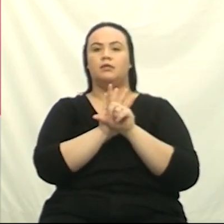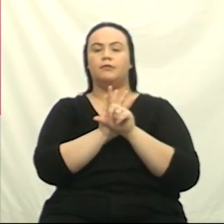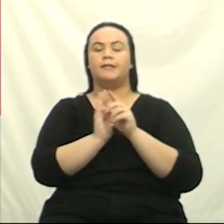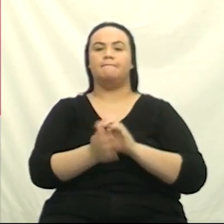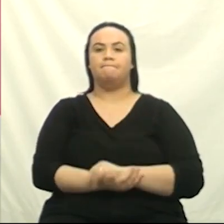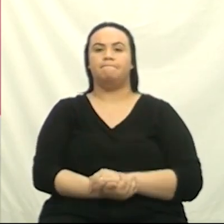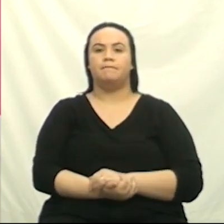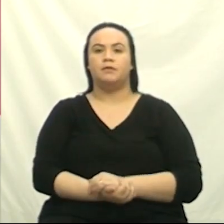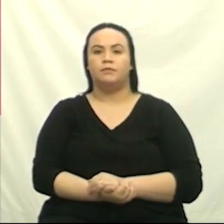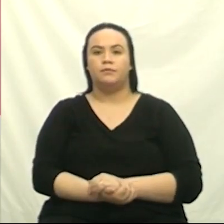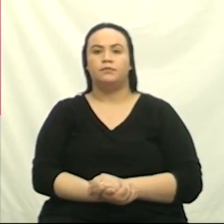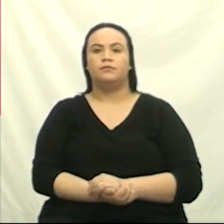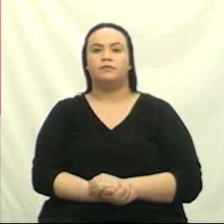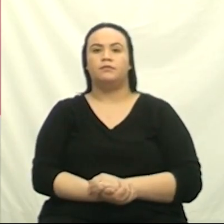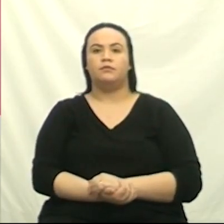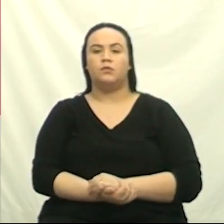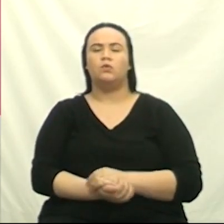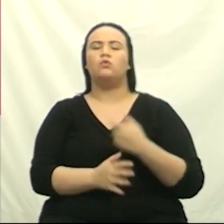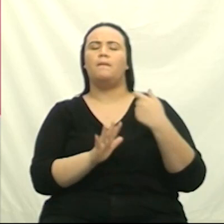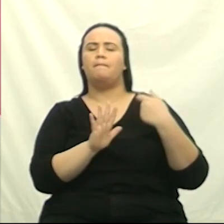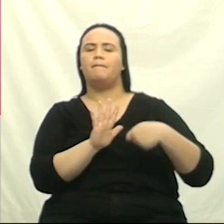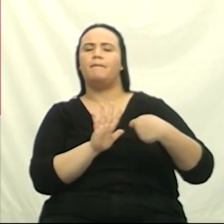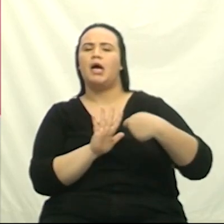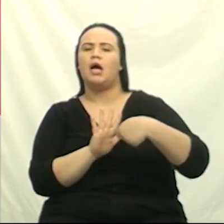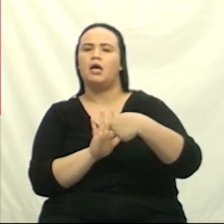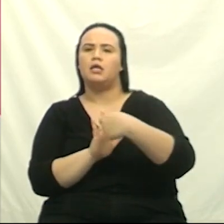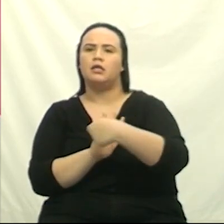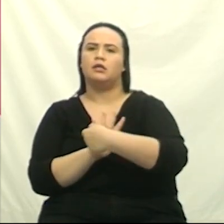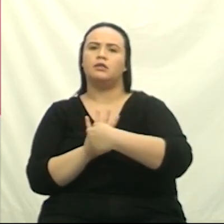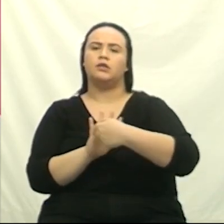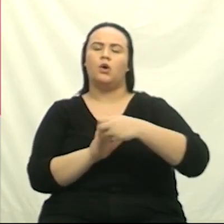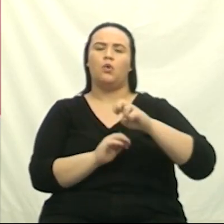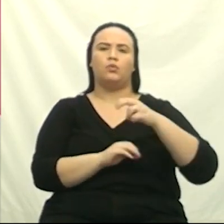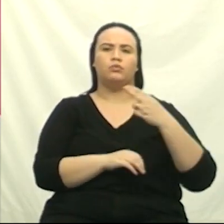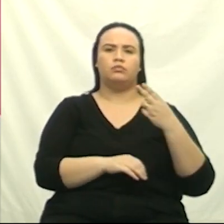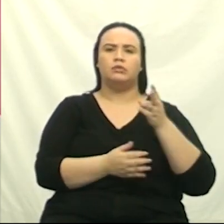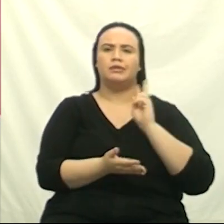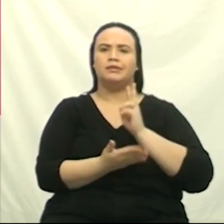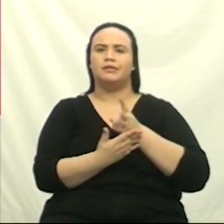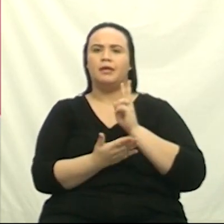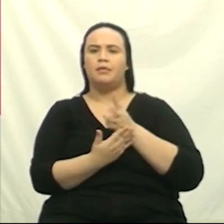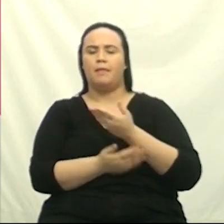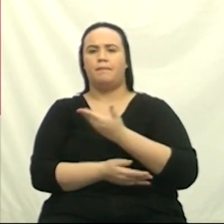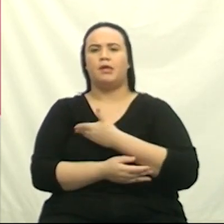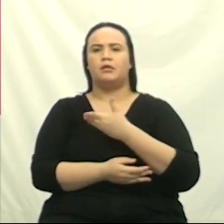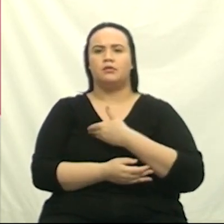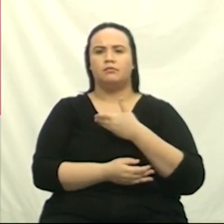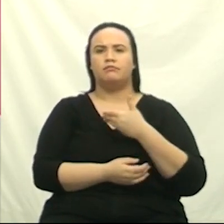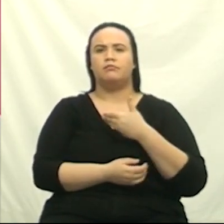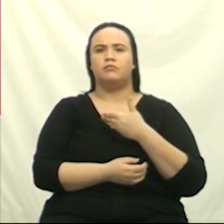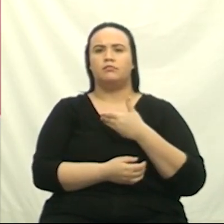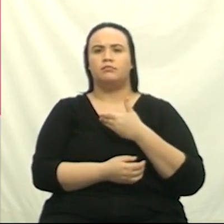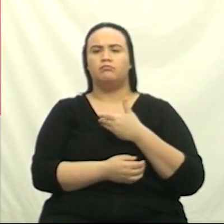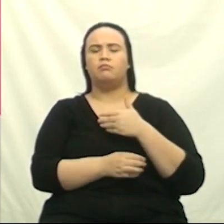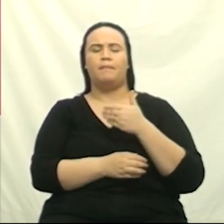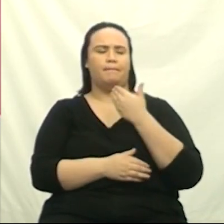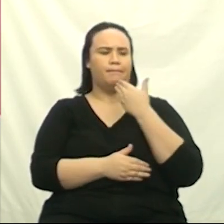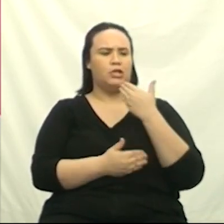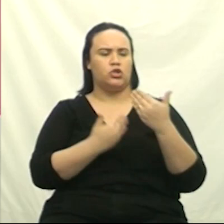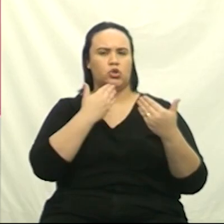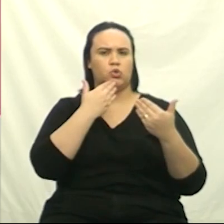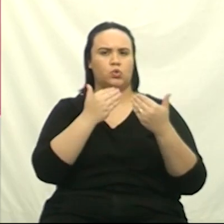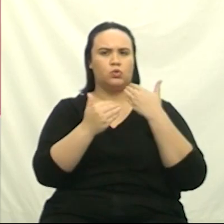discutem mensalmente ou quase que diariamente porque eu imagino que os colegas devem receber demandas seja